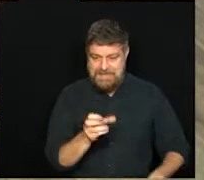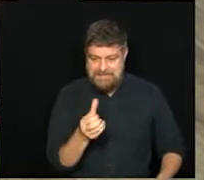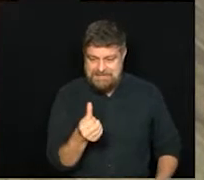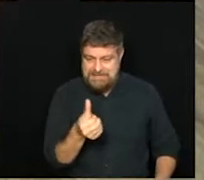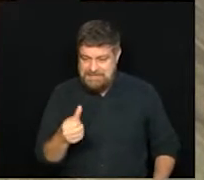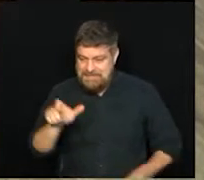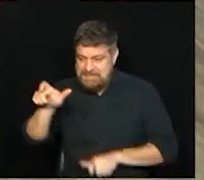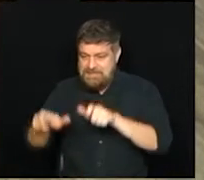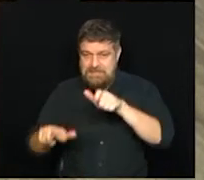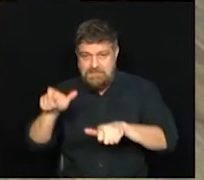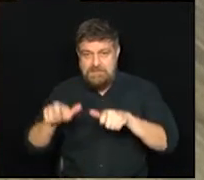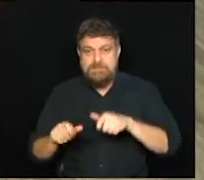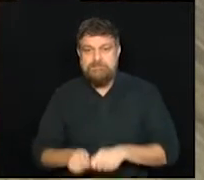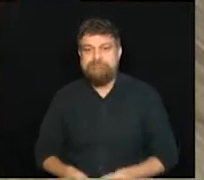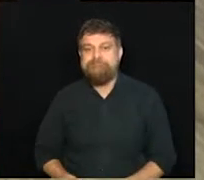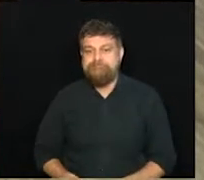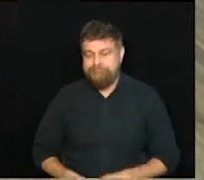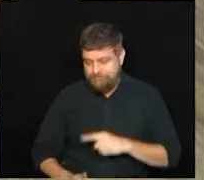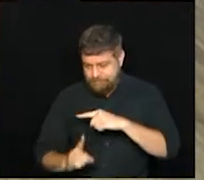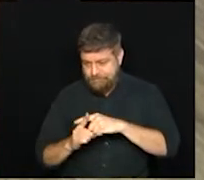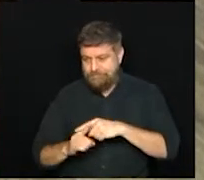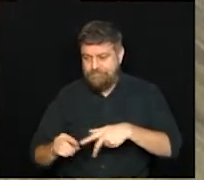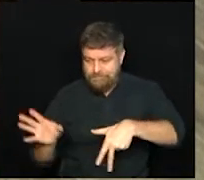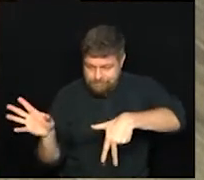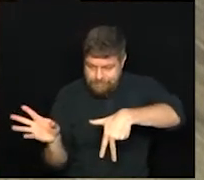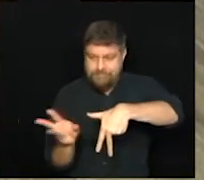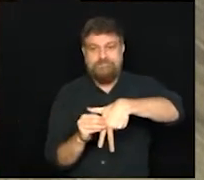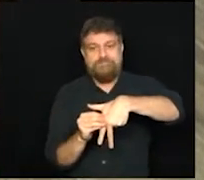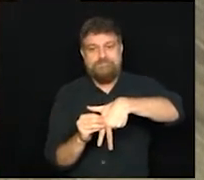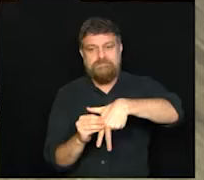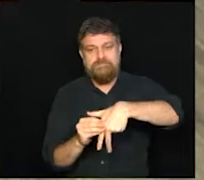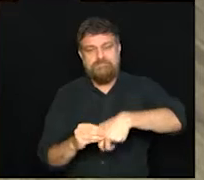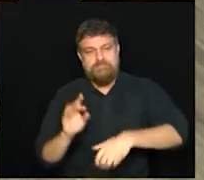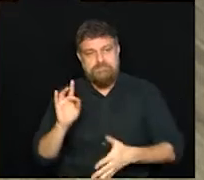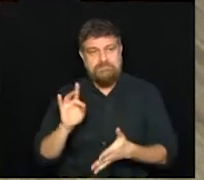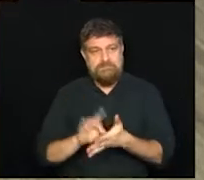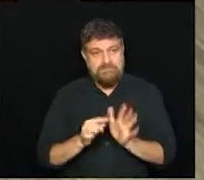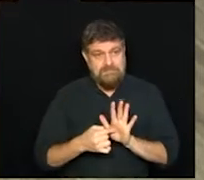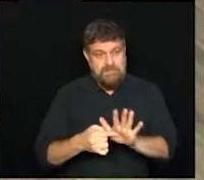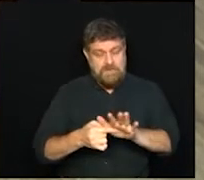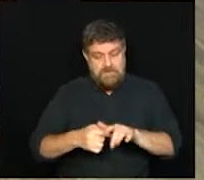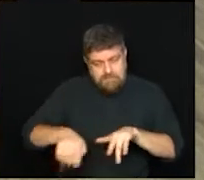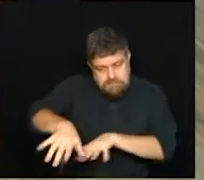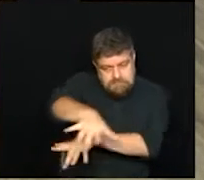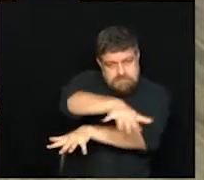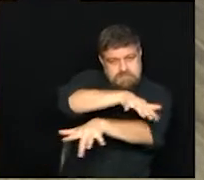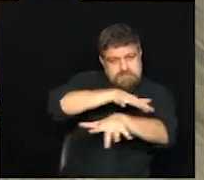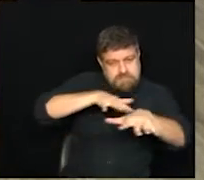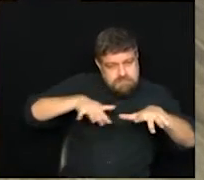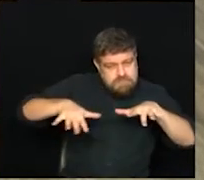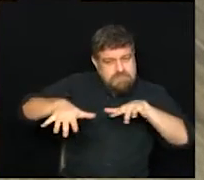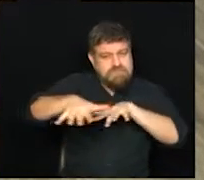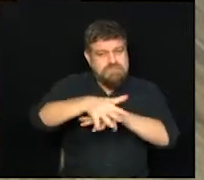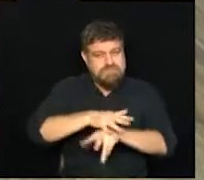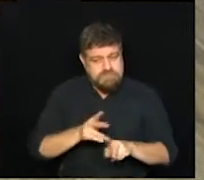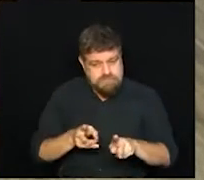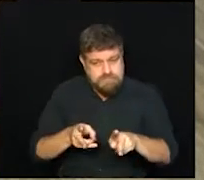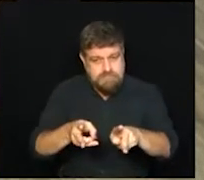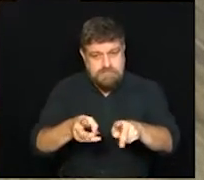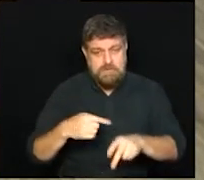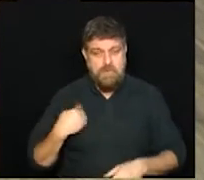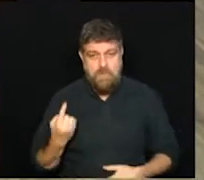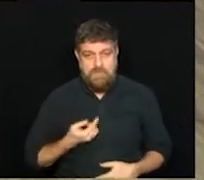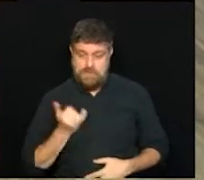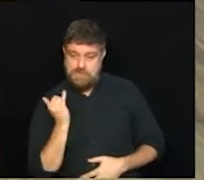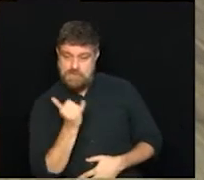566 pessoas testaram positivo para a Covid-19, o que mostra que a doença continua circulando. E quando a gente fala